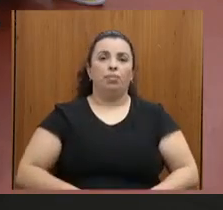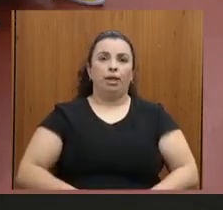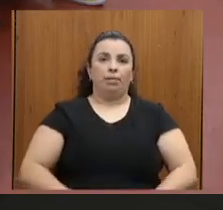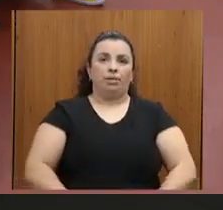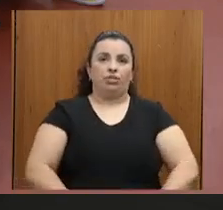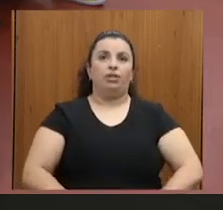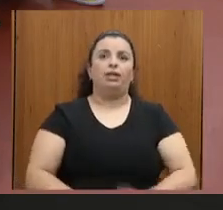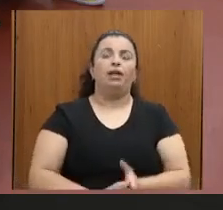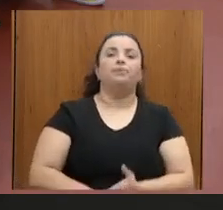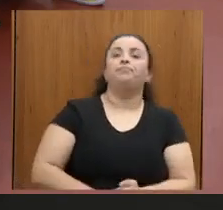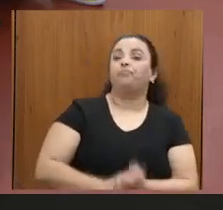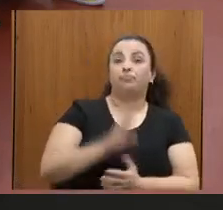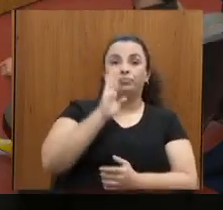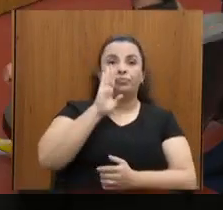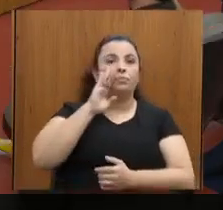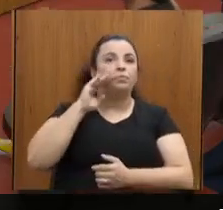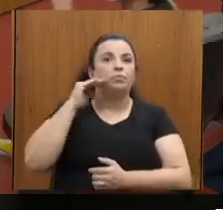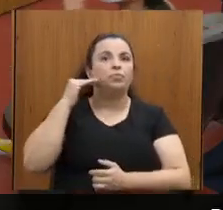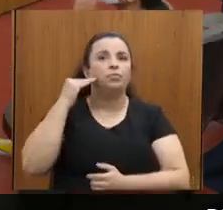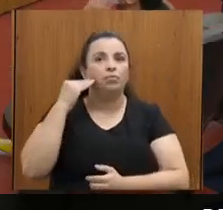Deputada Beatriz Serqueira.